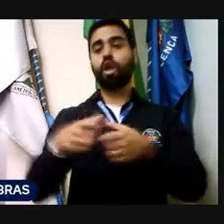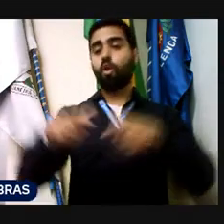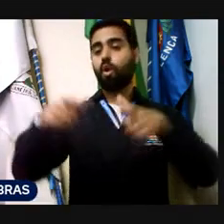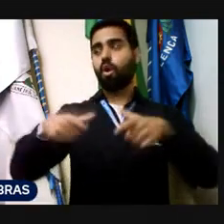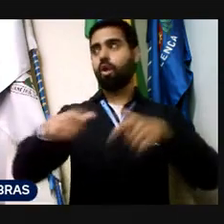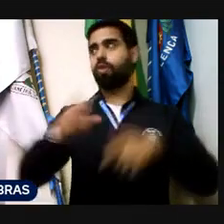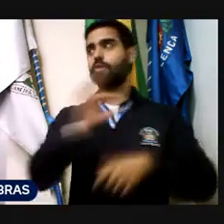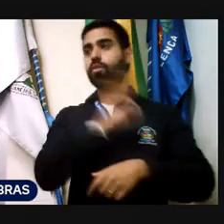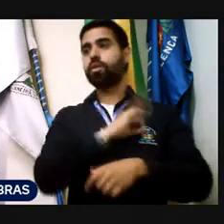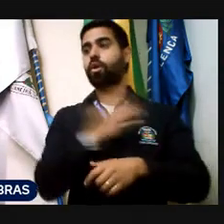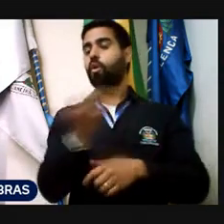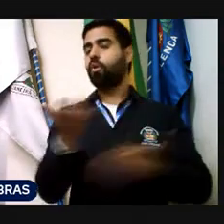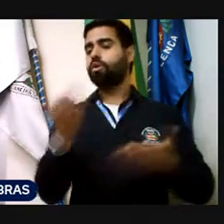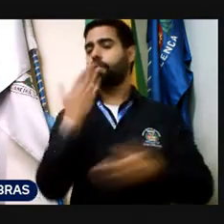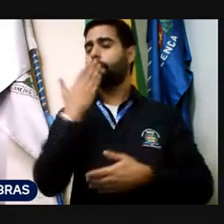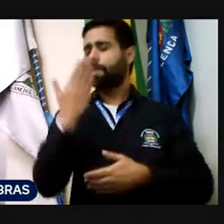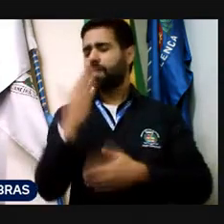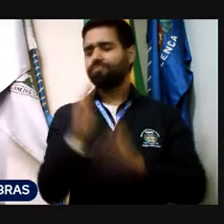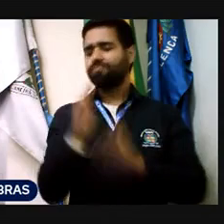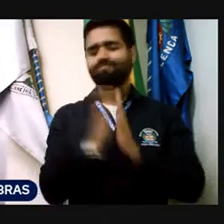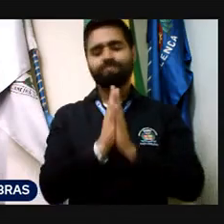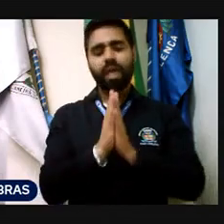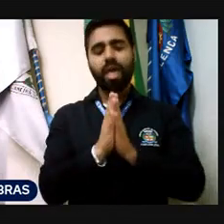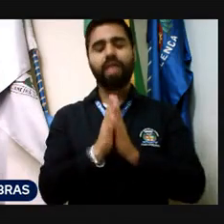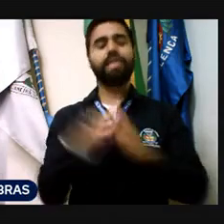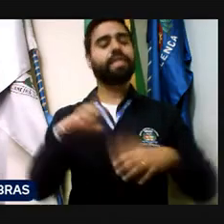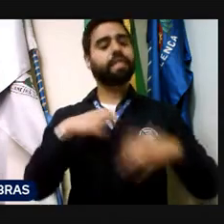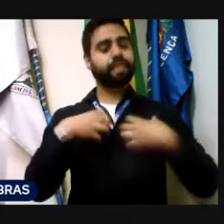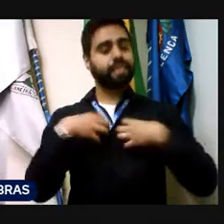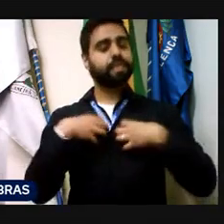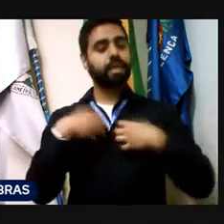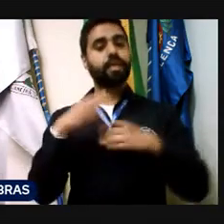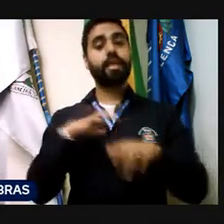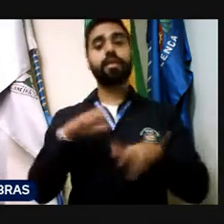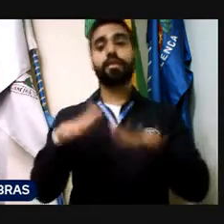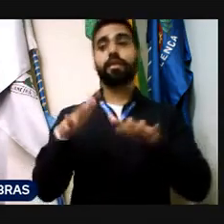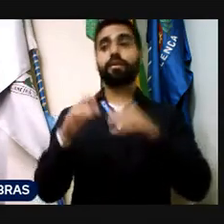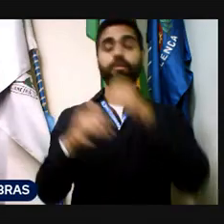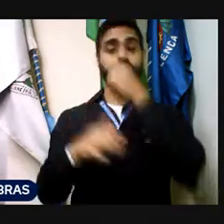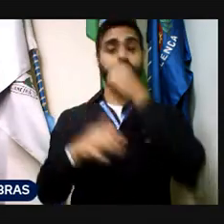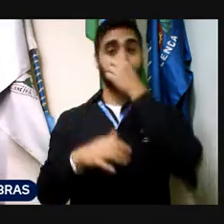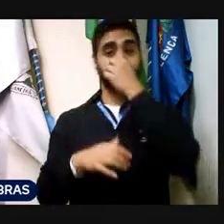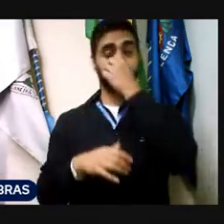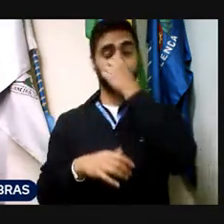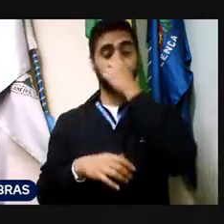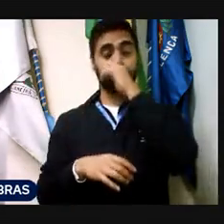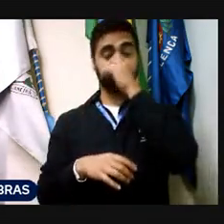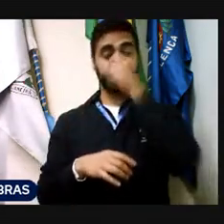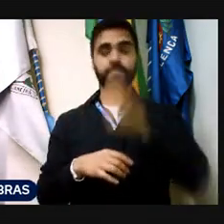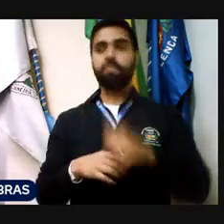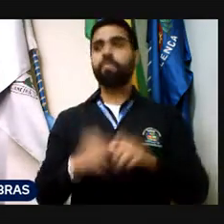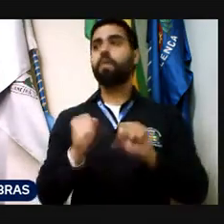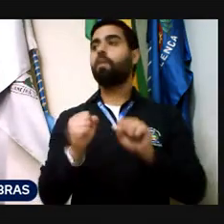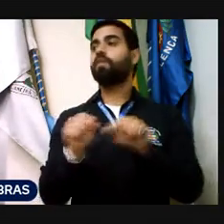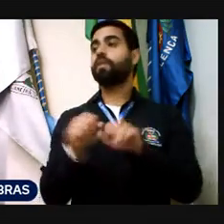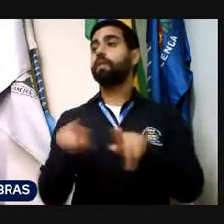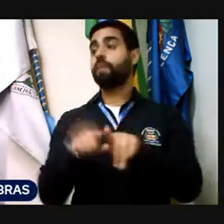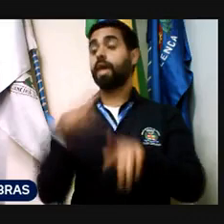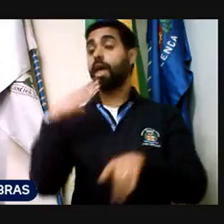hoje eu peço aí encarecidamente essa sensibilidade, essa atenção, e que se faça com a máxima urgência.